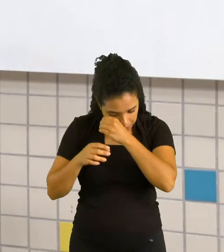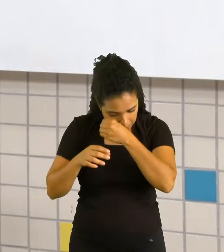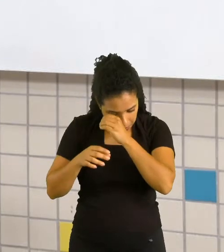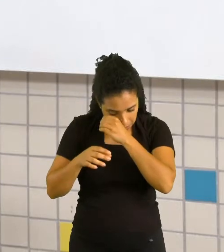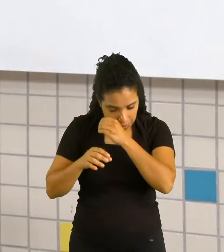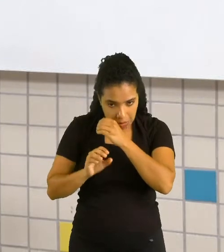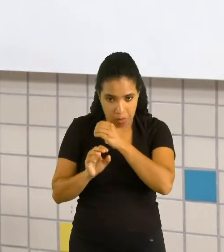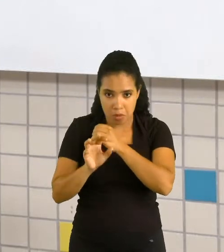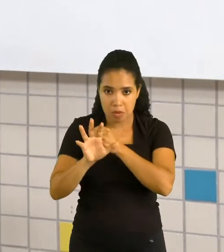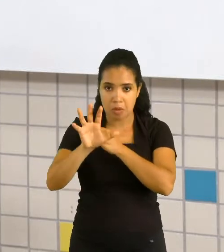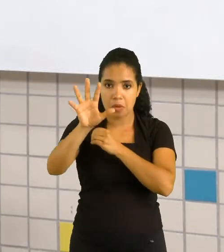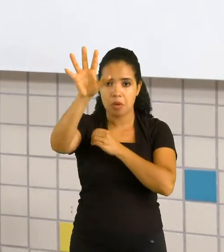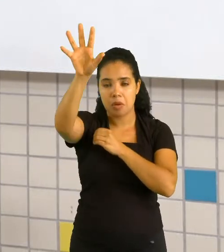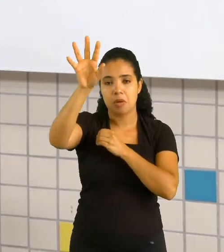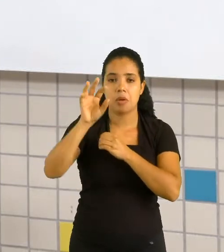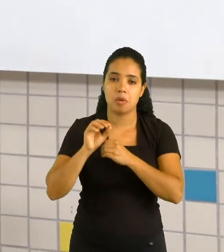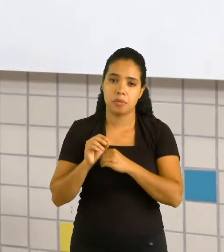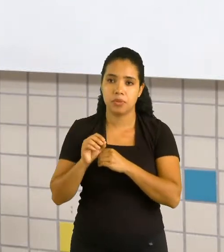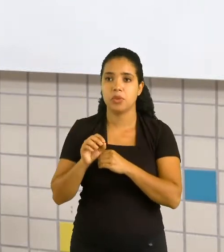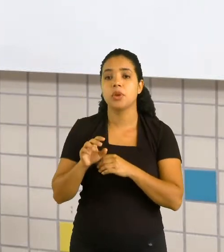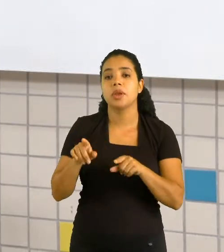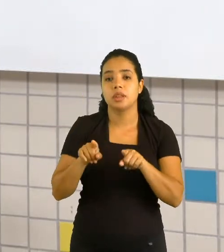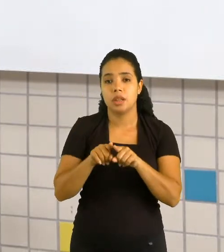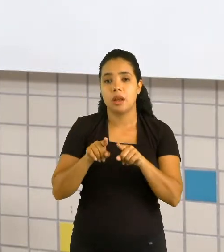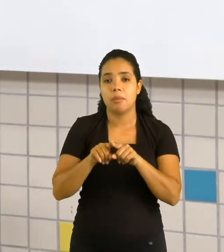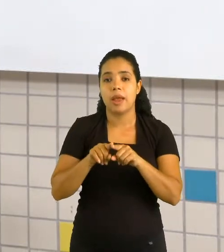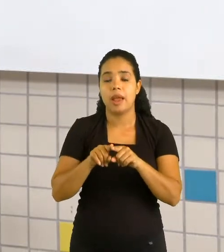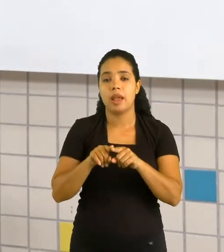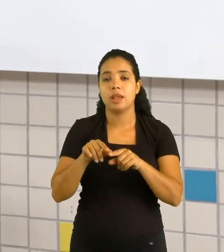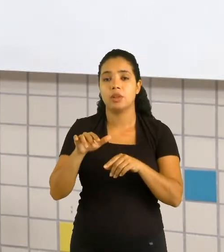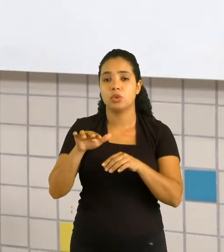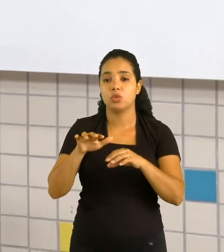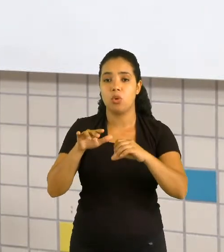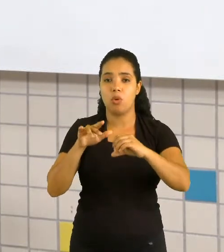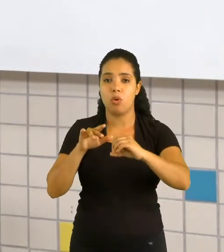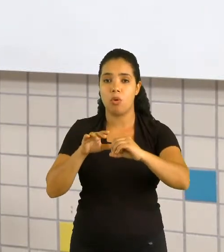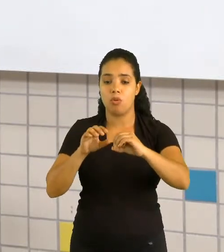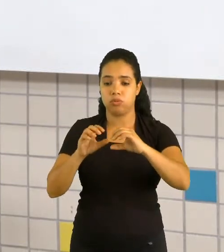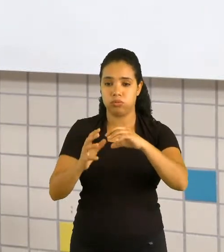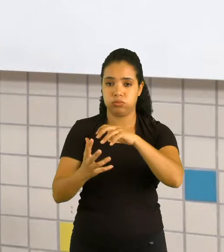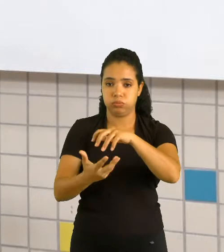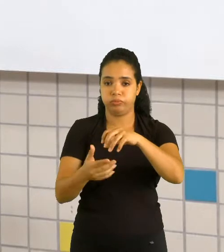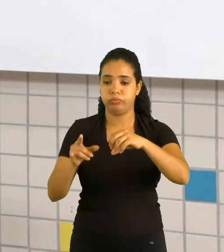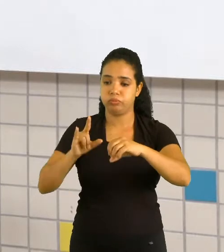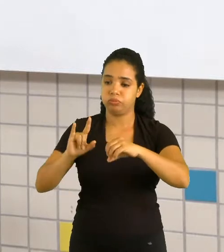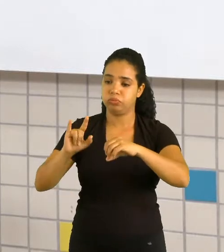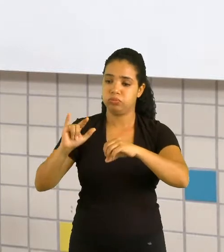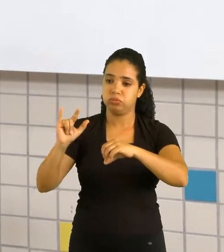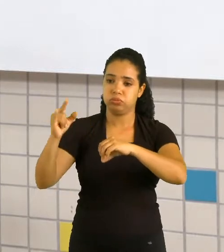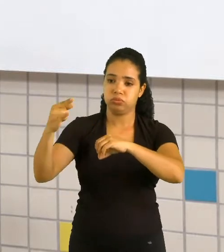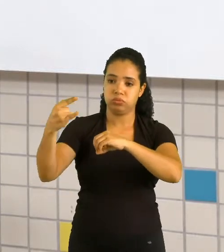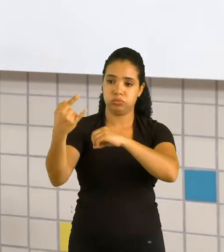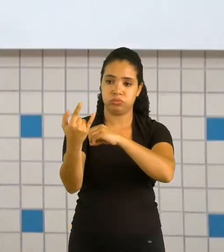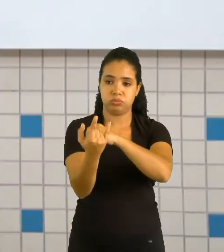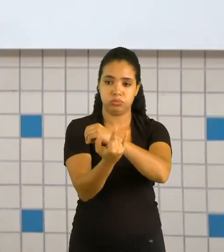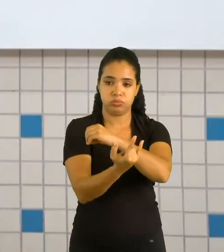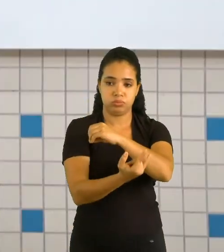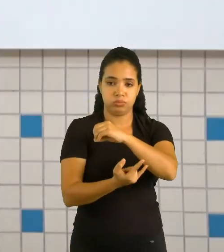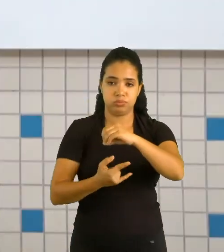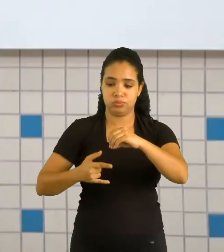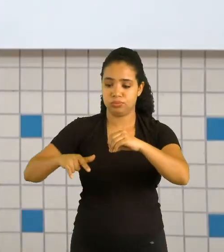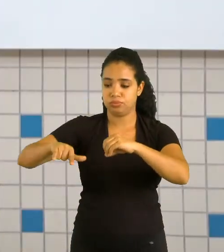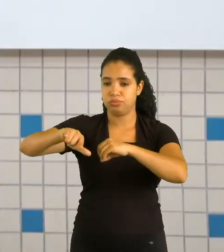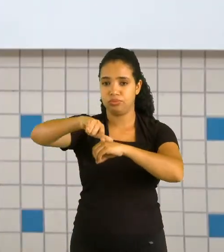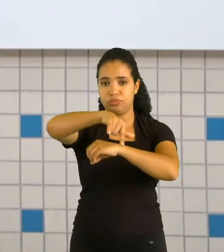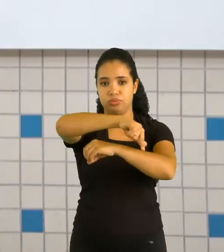que são lançados ao espaço, ao exemplo do telescópio Hubble. Nós estudamos então na aula passada. Vimos